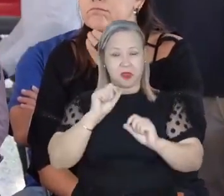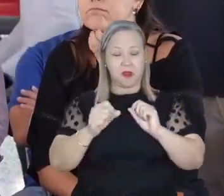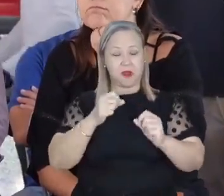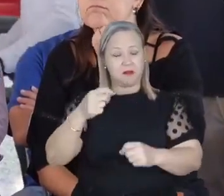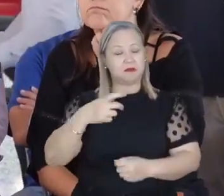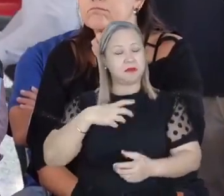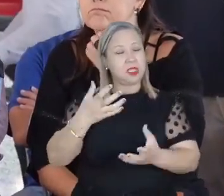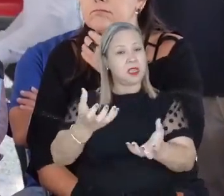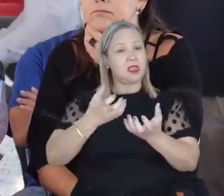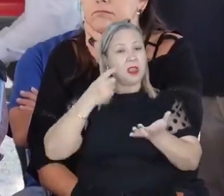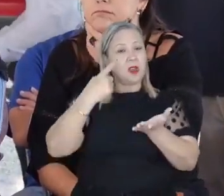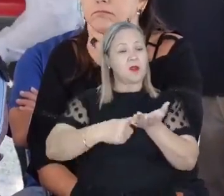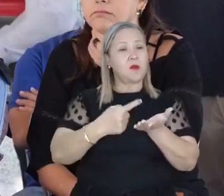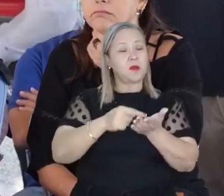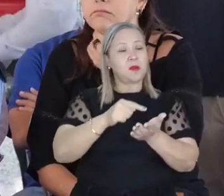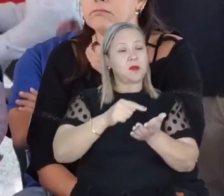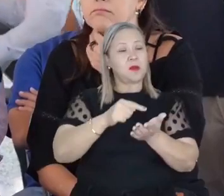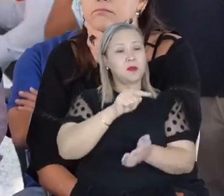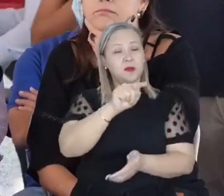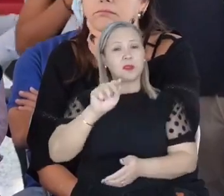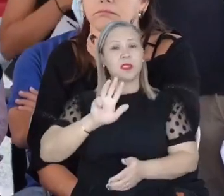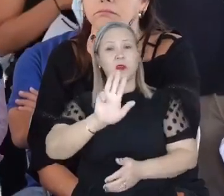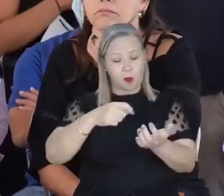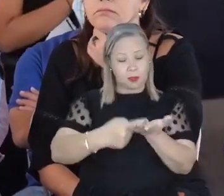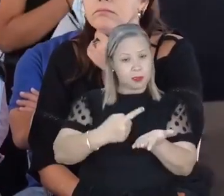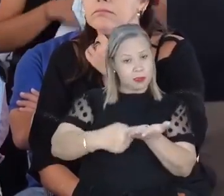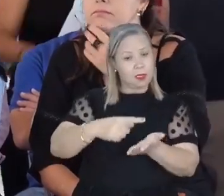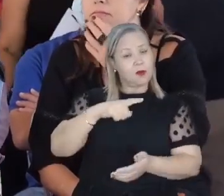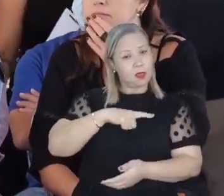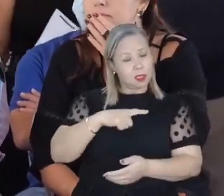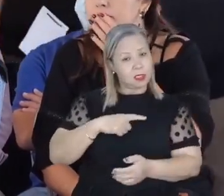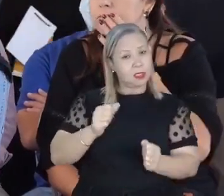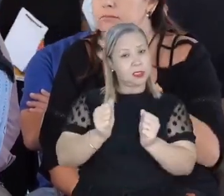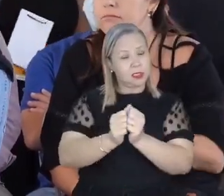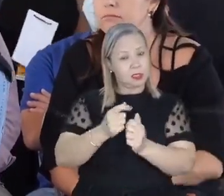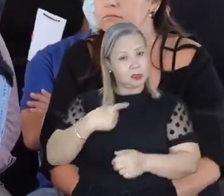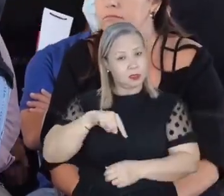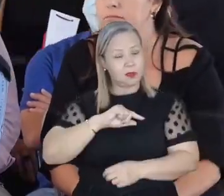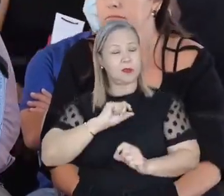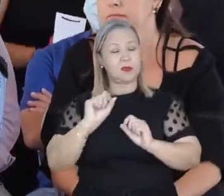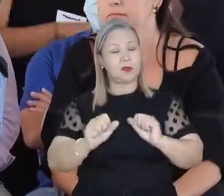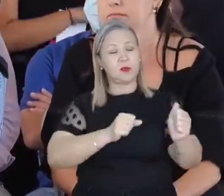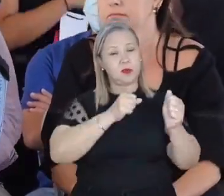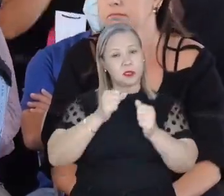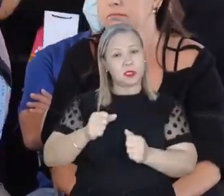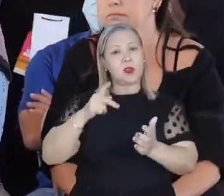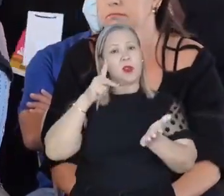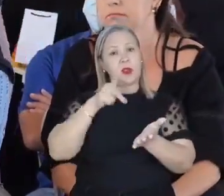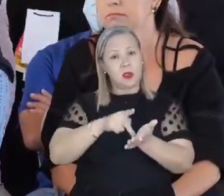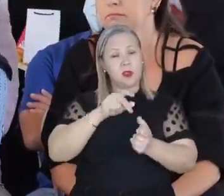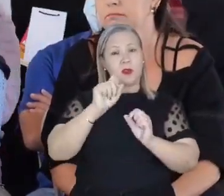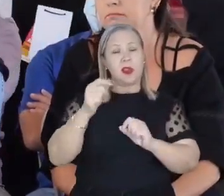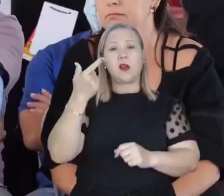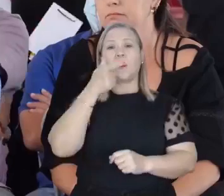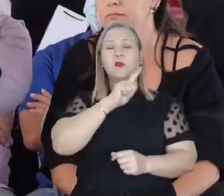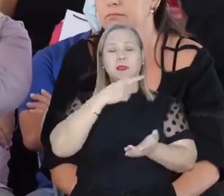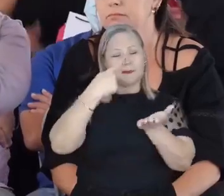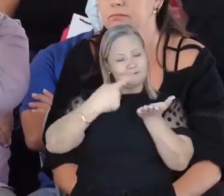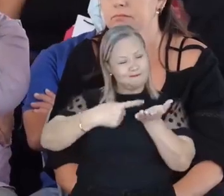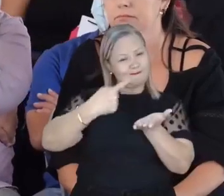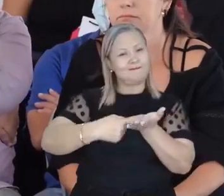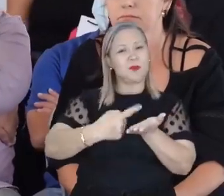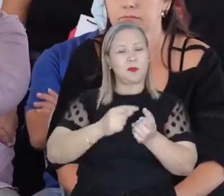você possa abrir uma agenda para nós e que nós possamos, de fato, conseguir essa agenda. São em torno de